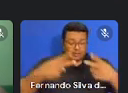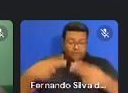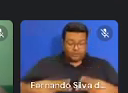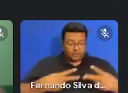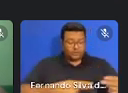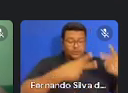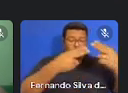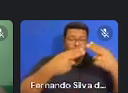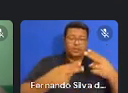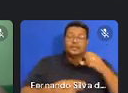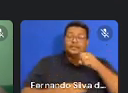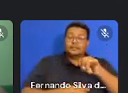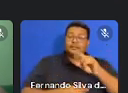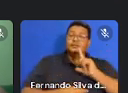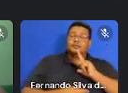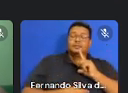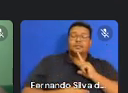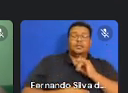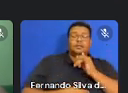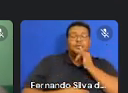tenho